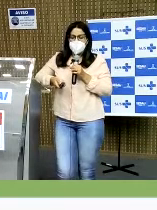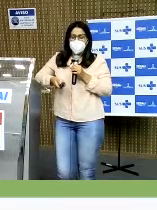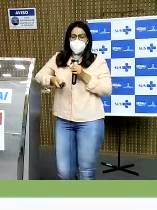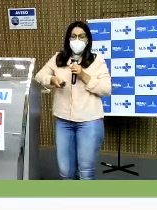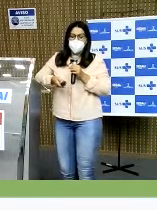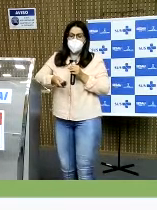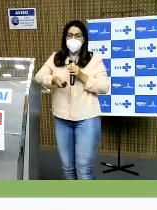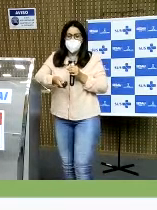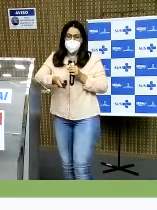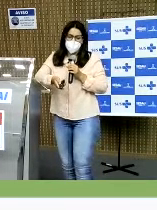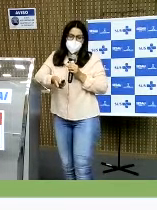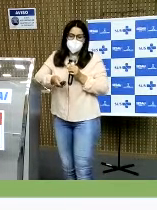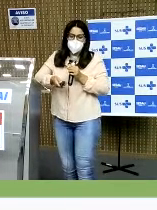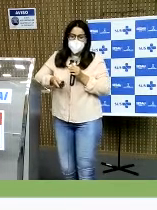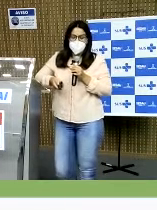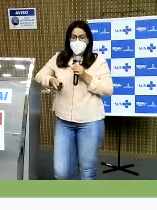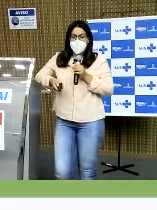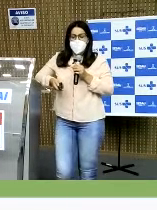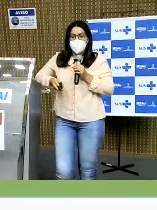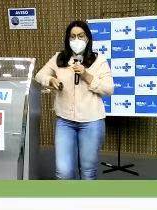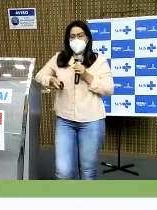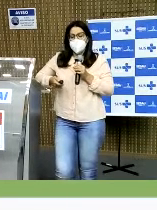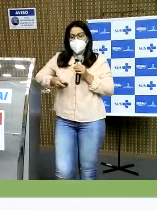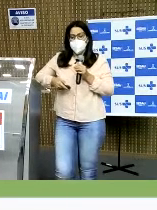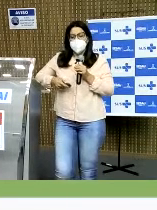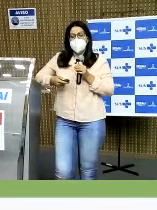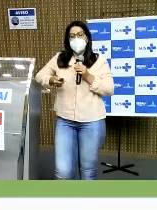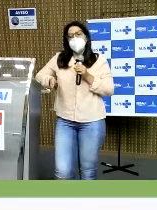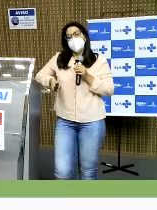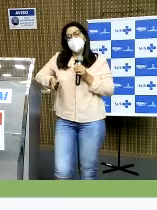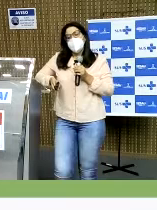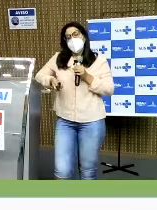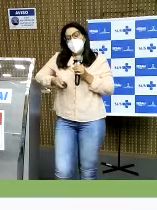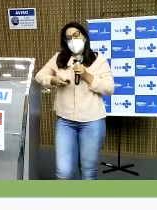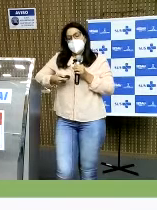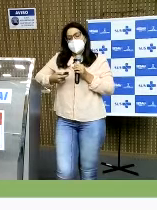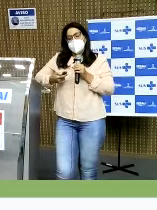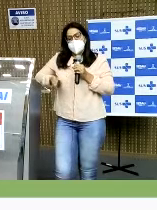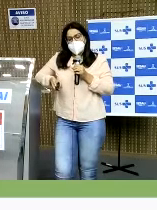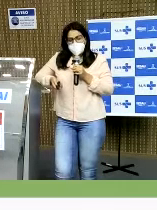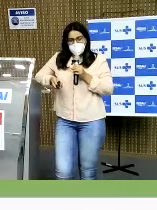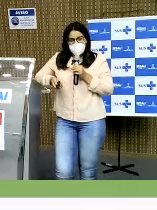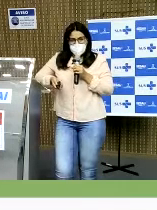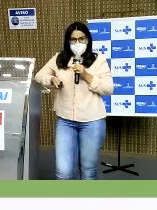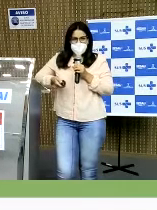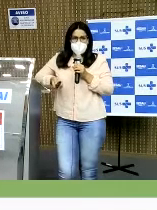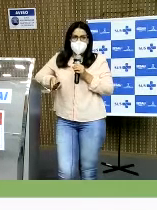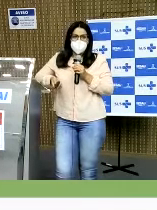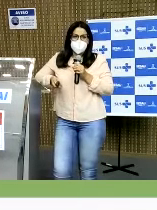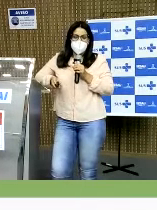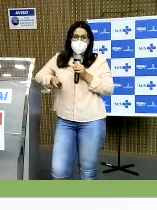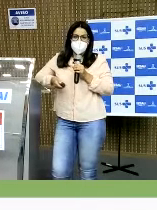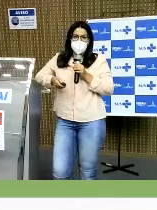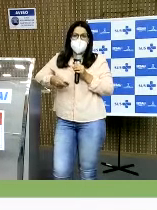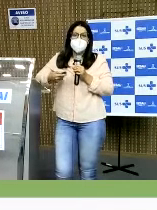vulnerabilidade para abandono foi de 2 pessoas, tanto em 2020 quanto em 2021. Esses casos considerados vulneráveis pela gente